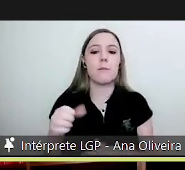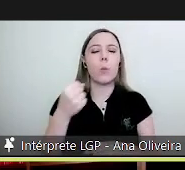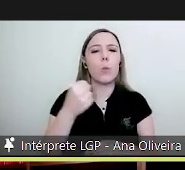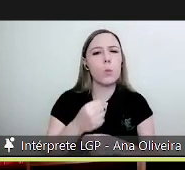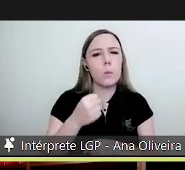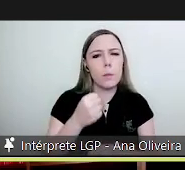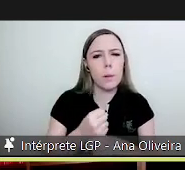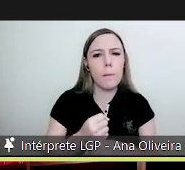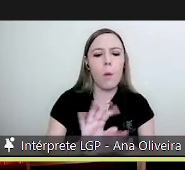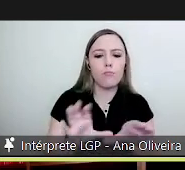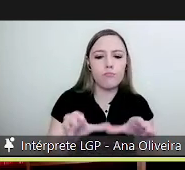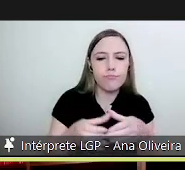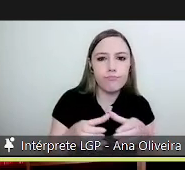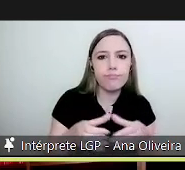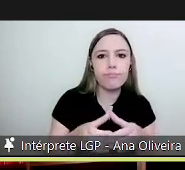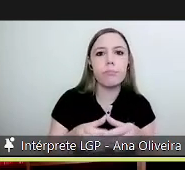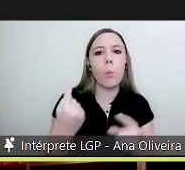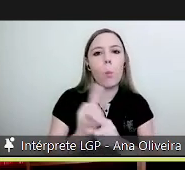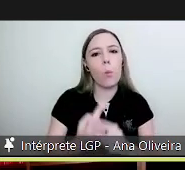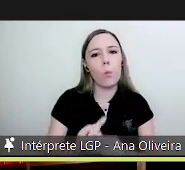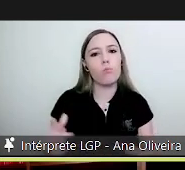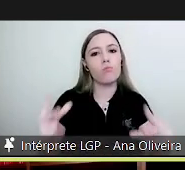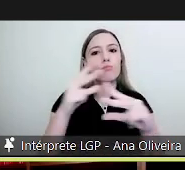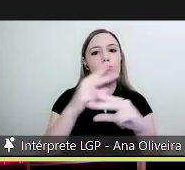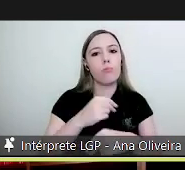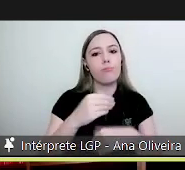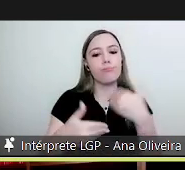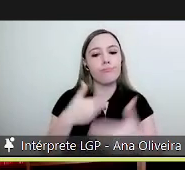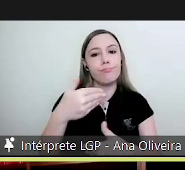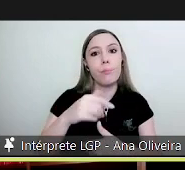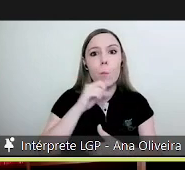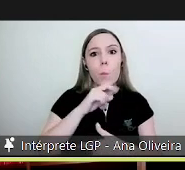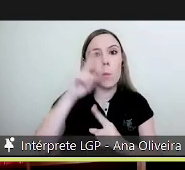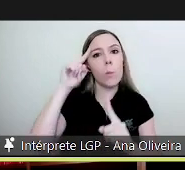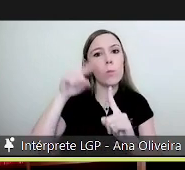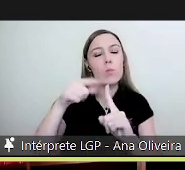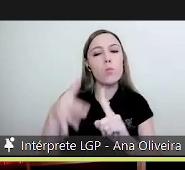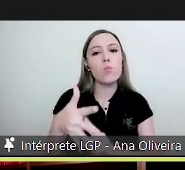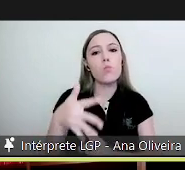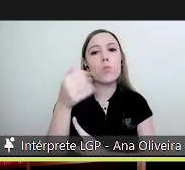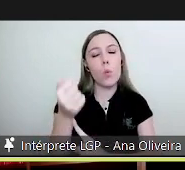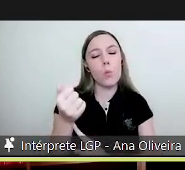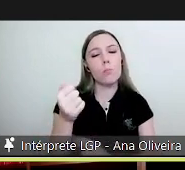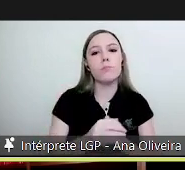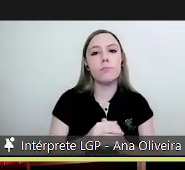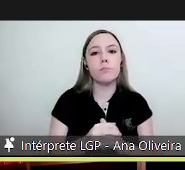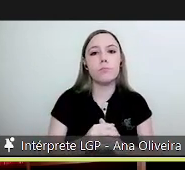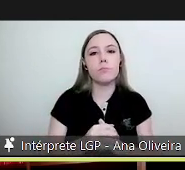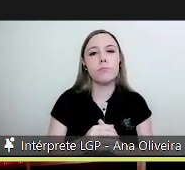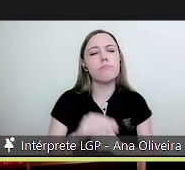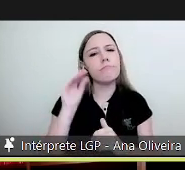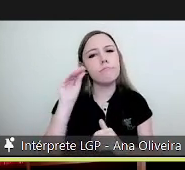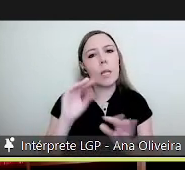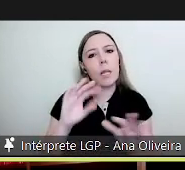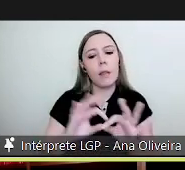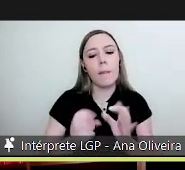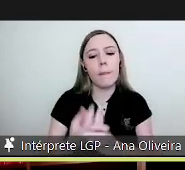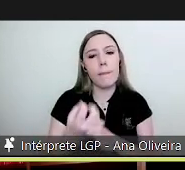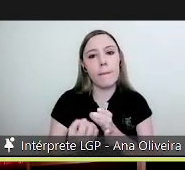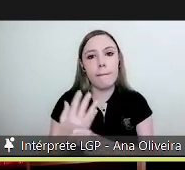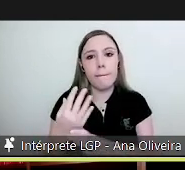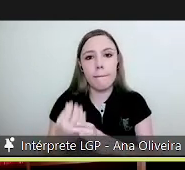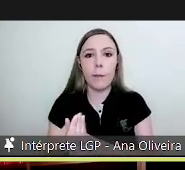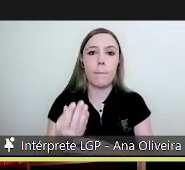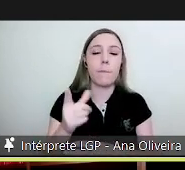em rede, a inovação permitam alcançar essas metas, a recomendação para a produção e o consumo